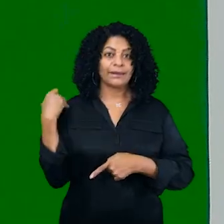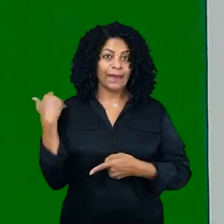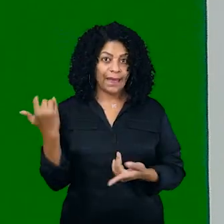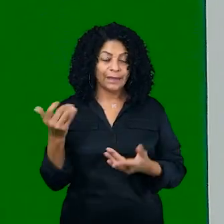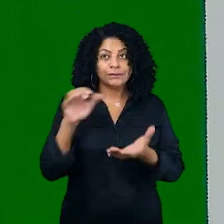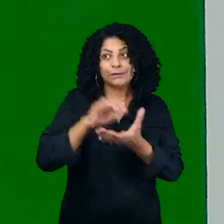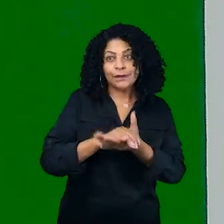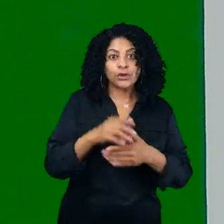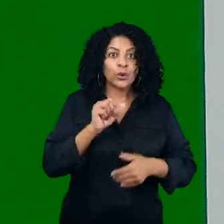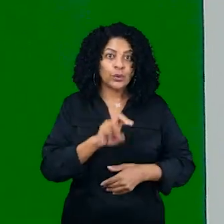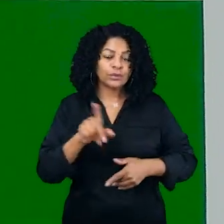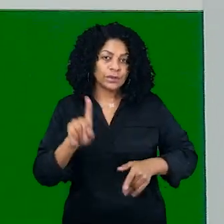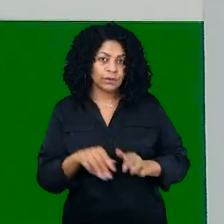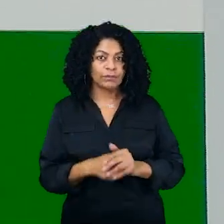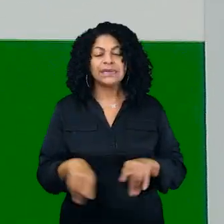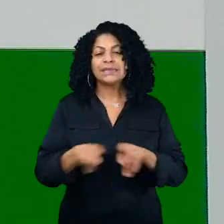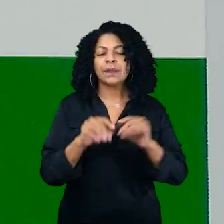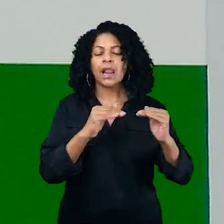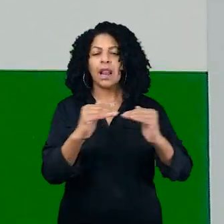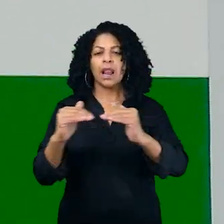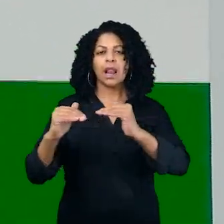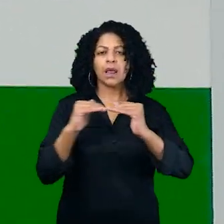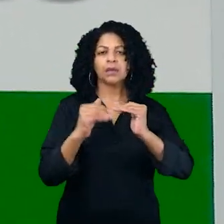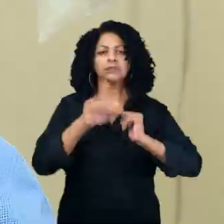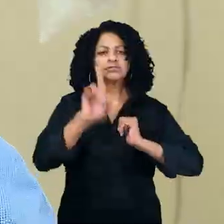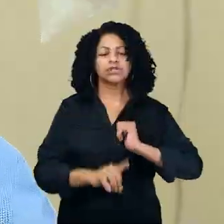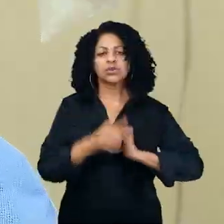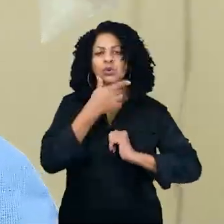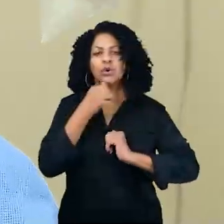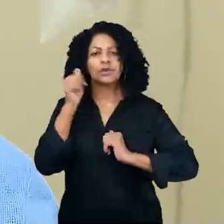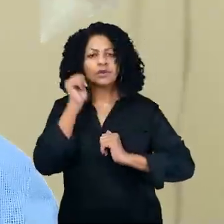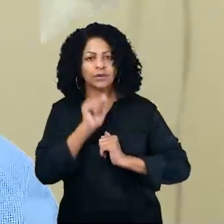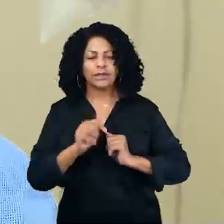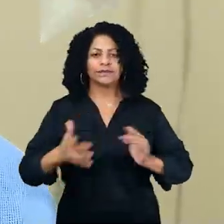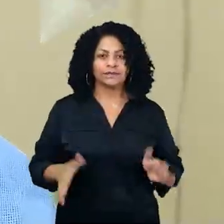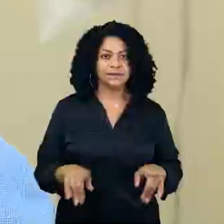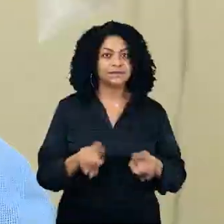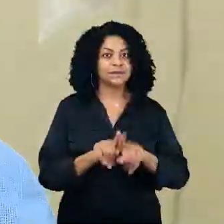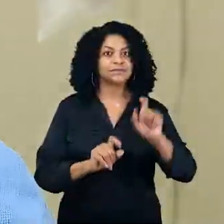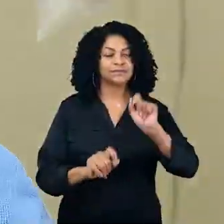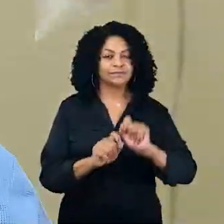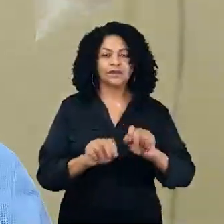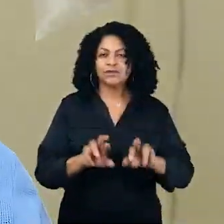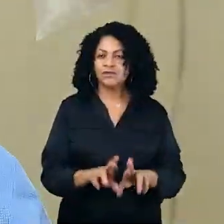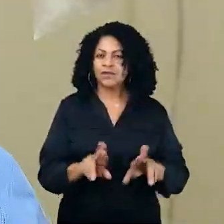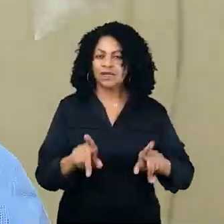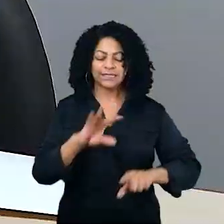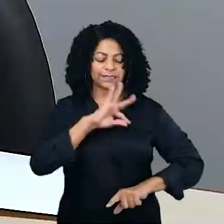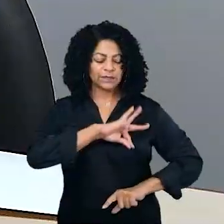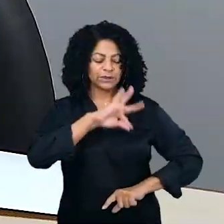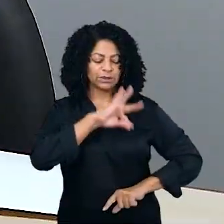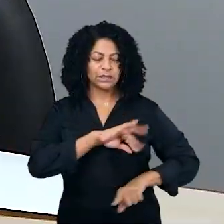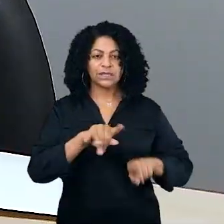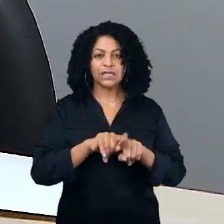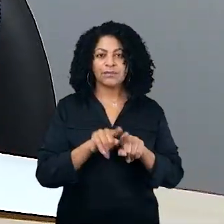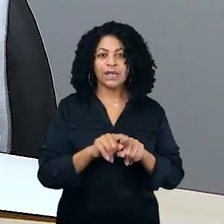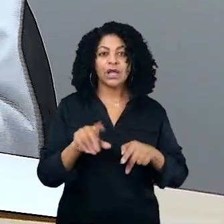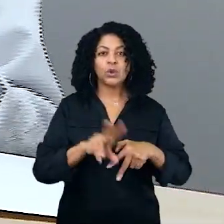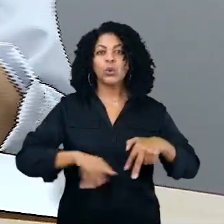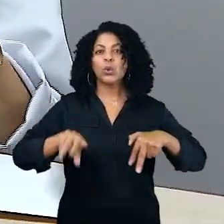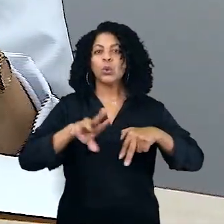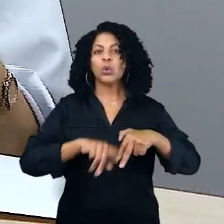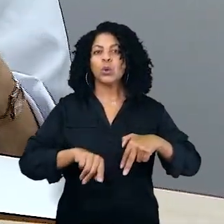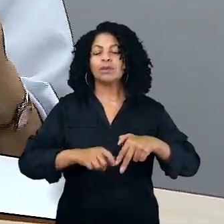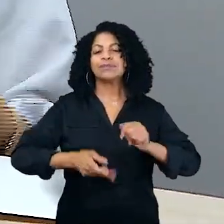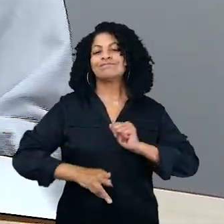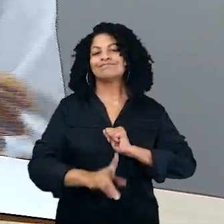consagra o princípio da igualdade de direitos e deveres entre homens e mulheres. No entanto, a diferença salarial entre os